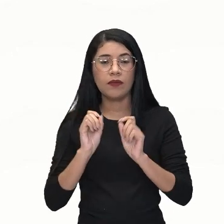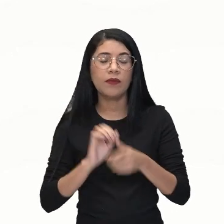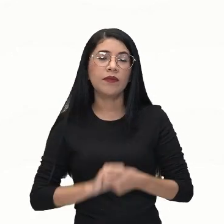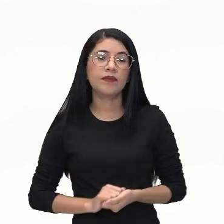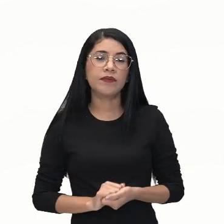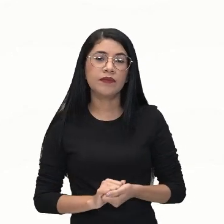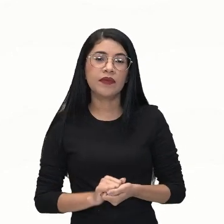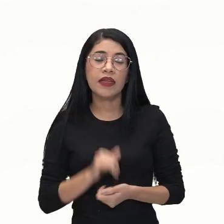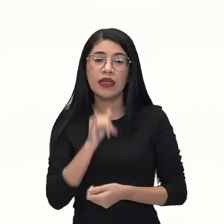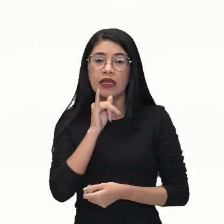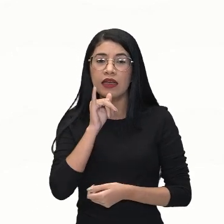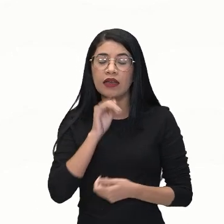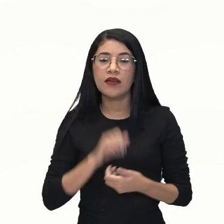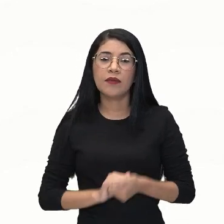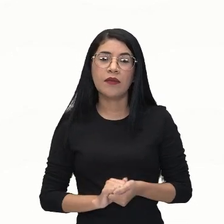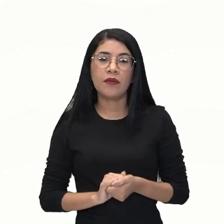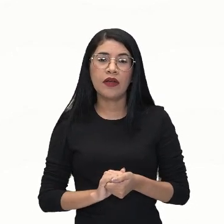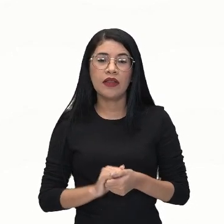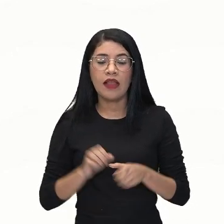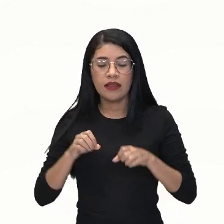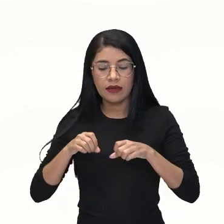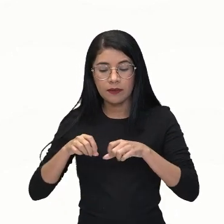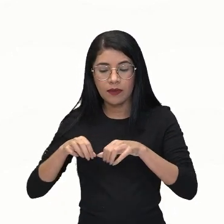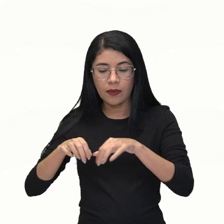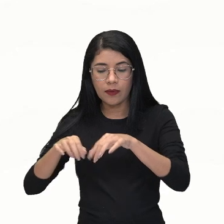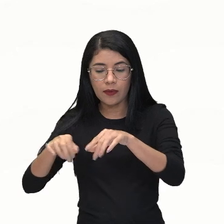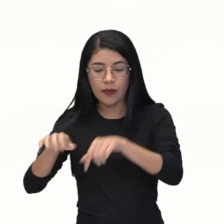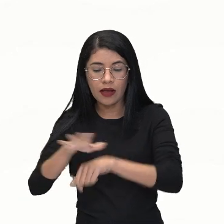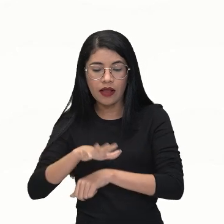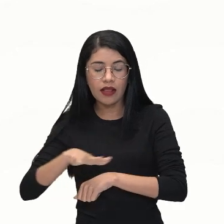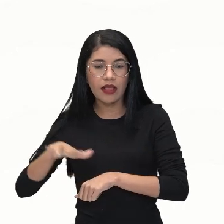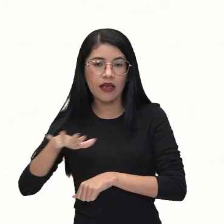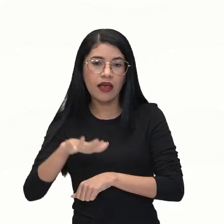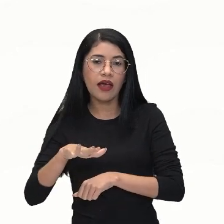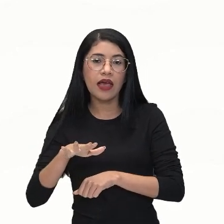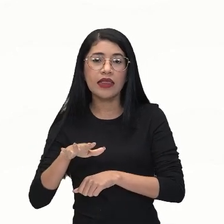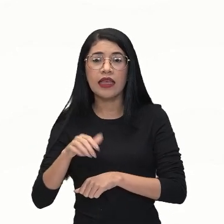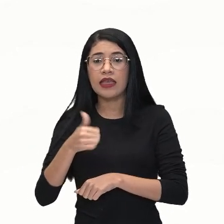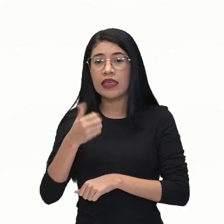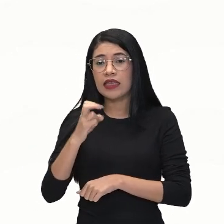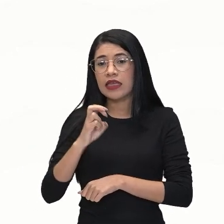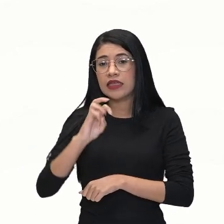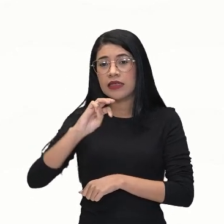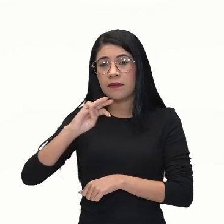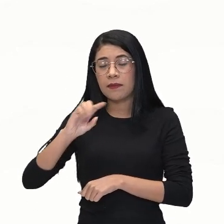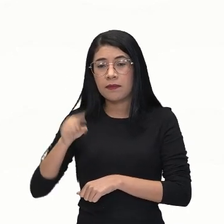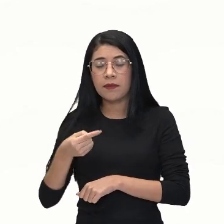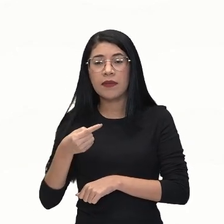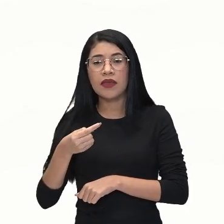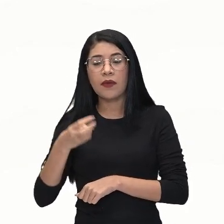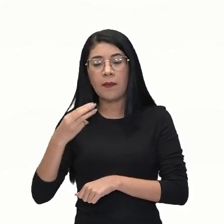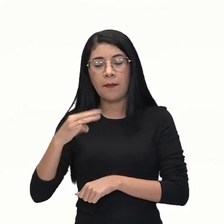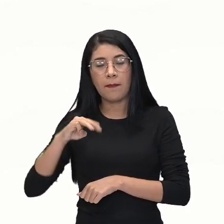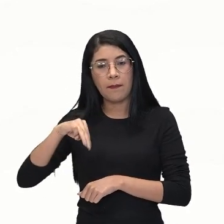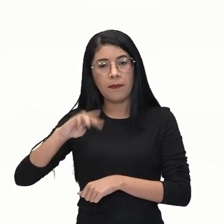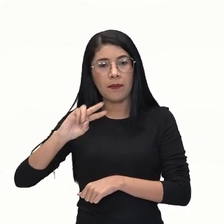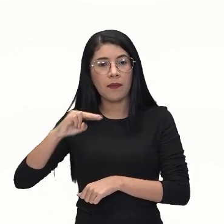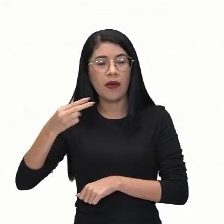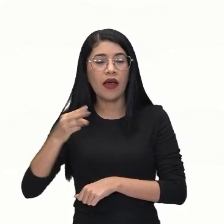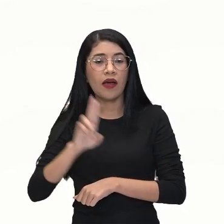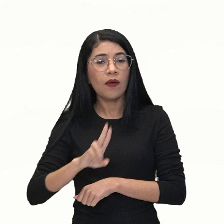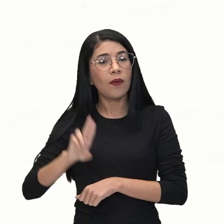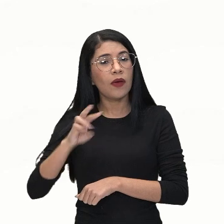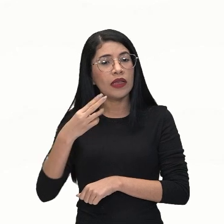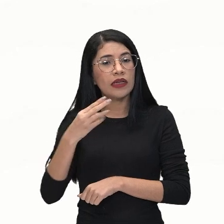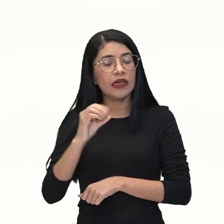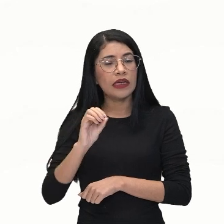Para adubar um pomar de área igual a 15 mil metros quadrados, utilizam-se 30 quilos